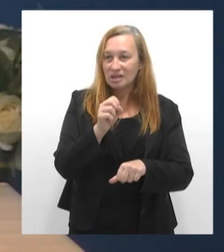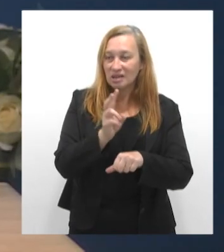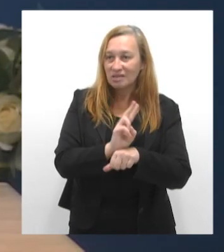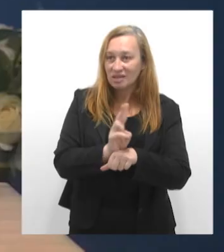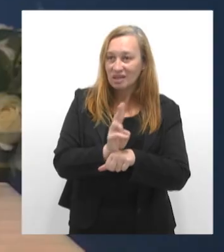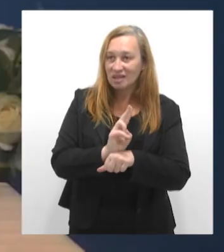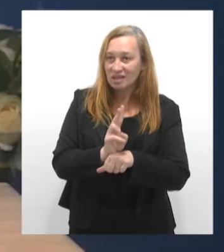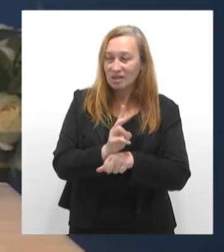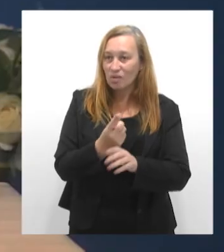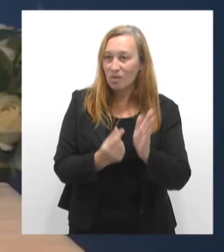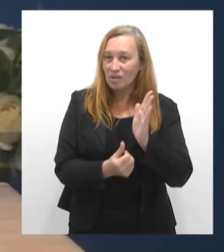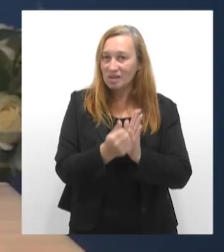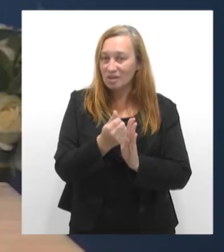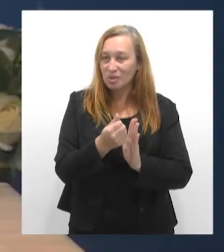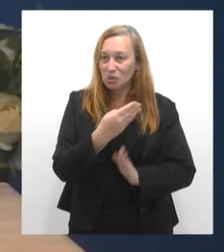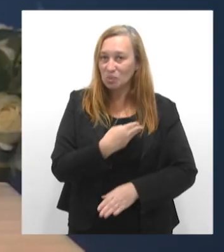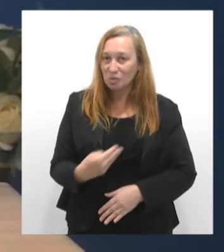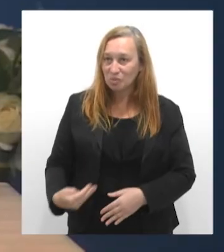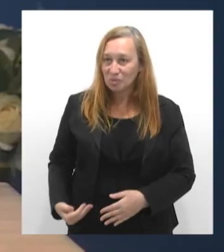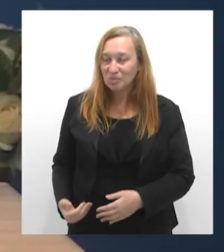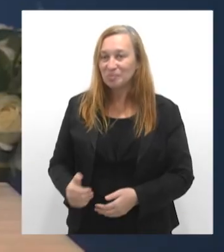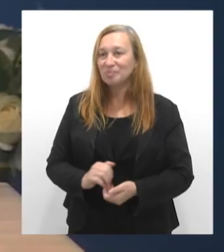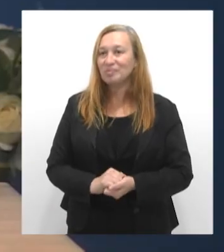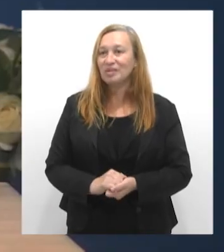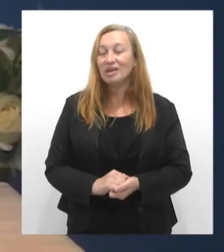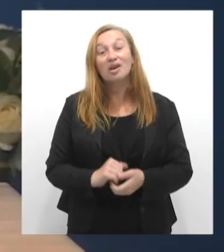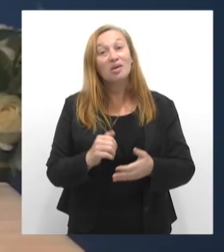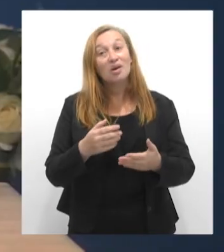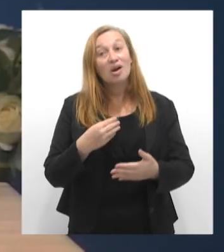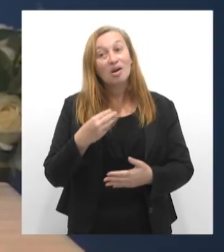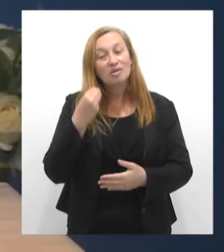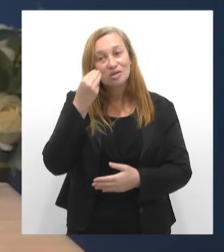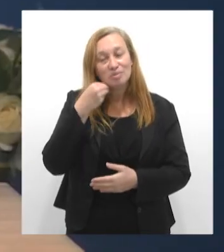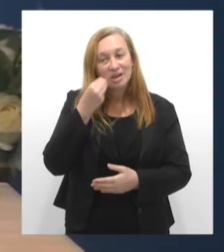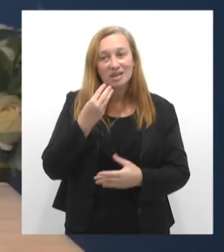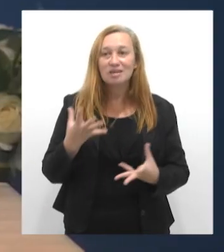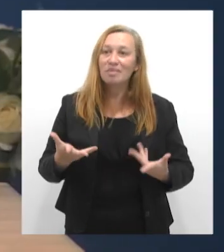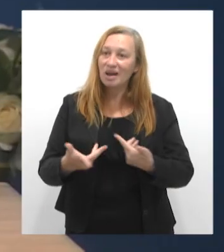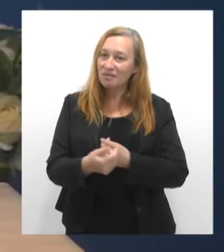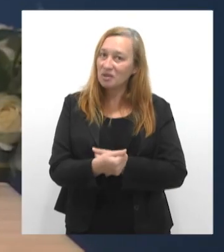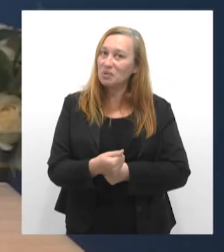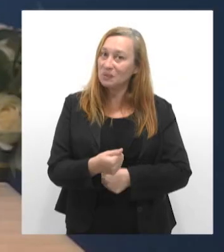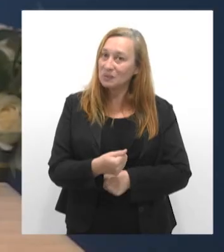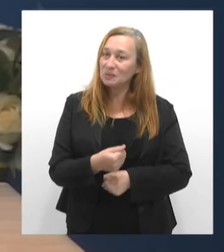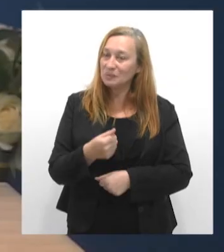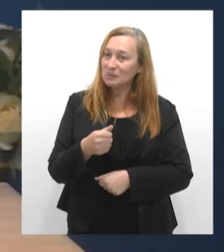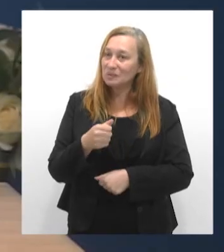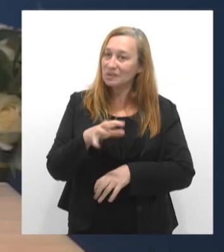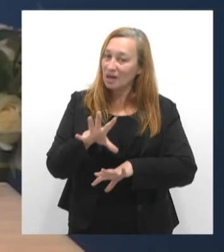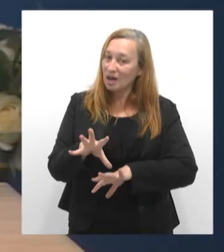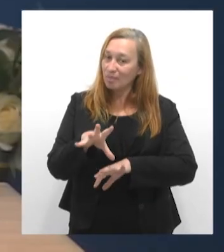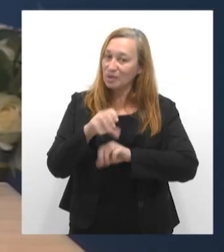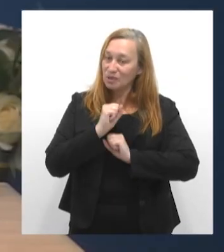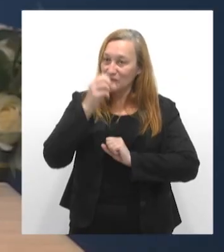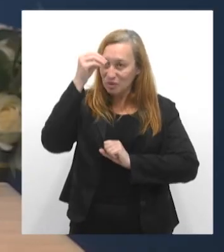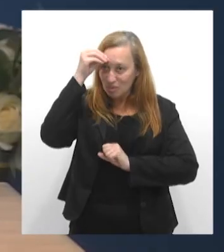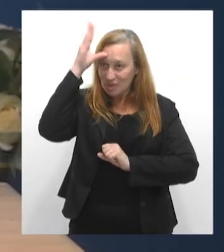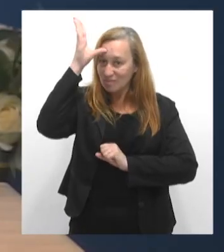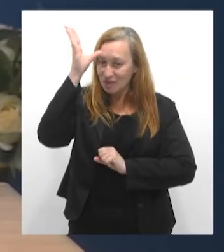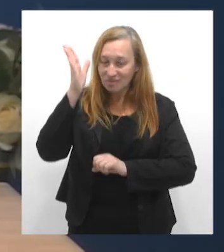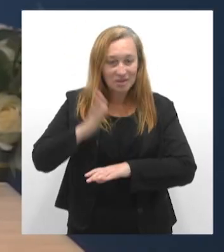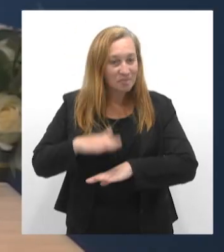Público. E é um convívio enriquecedor demais, não só